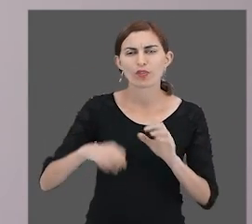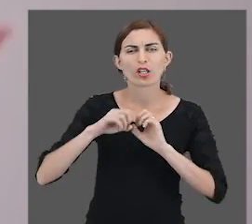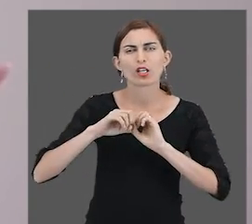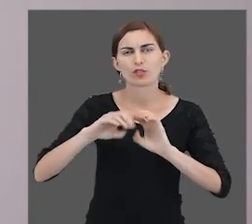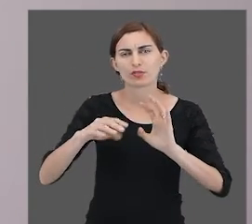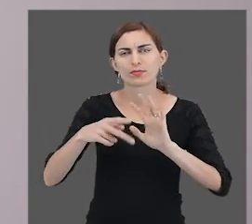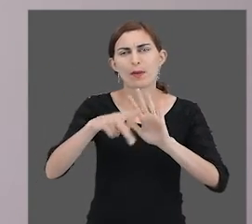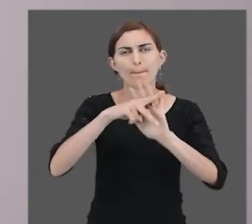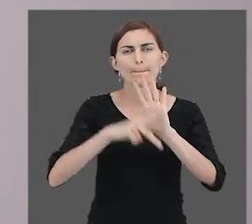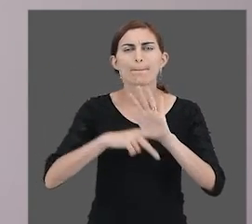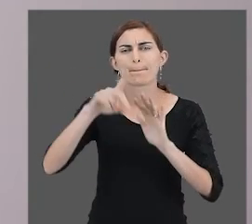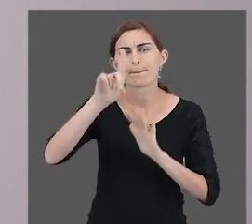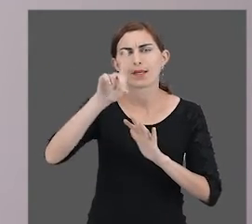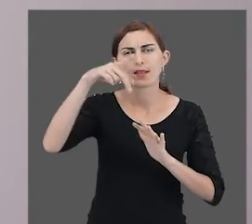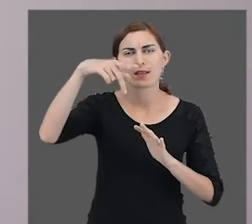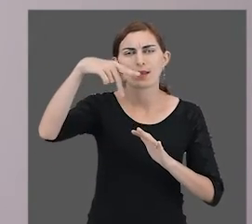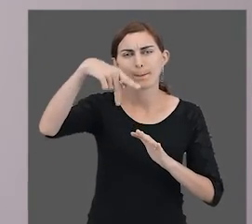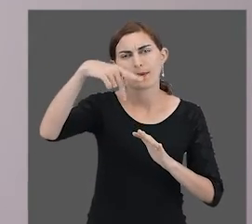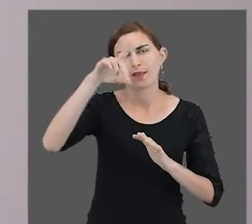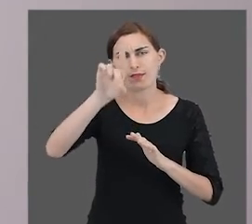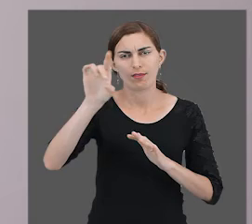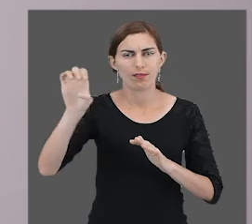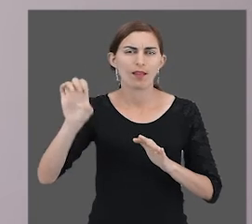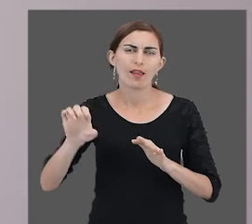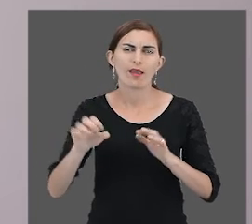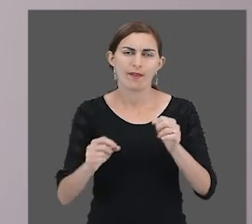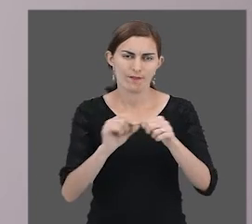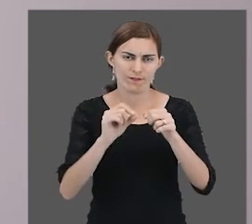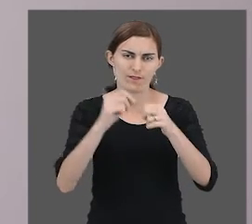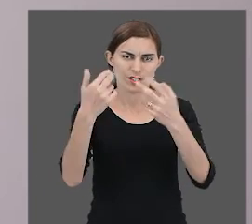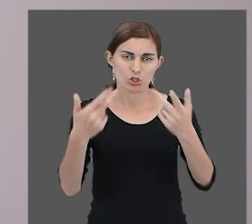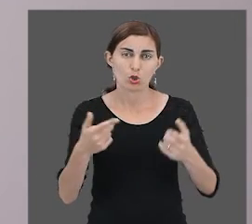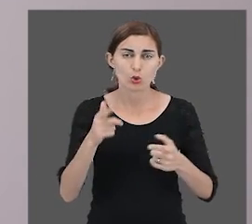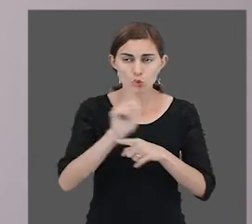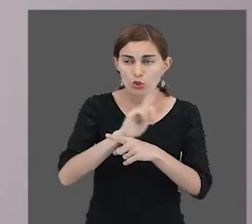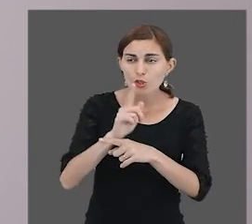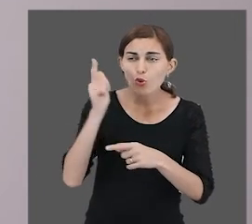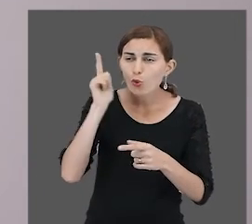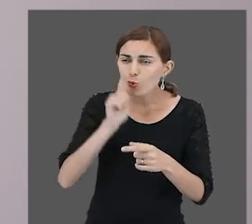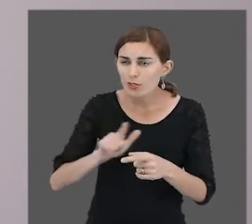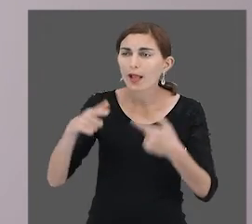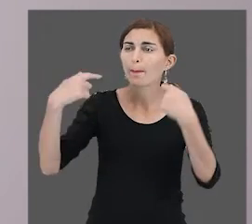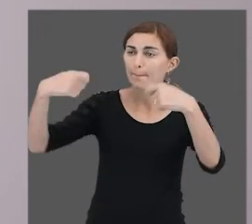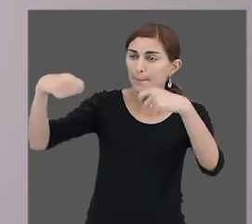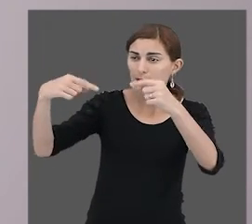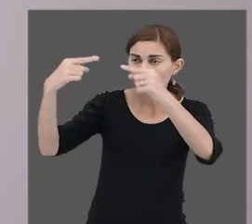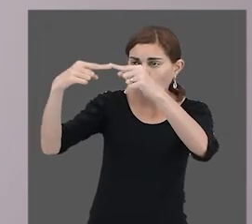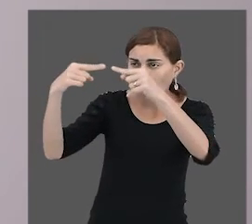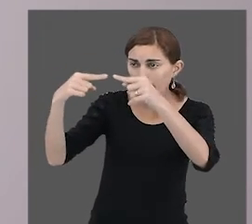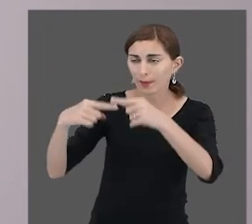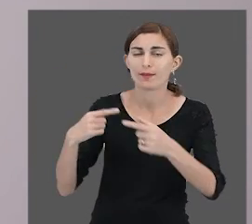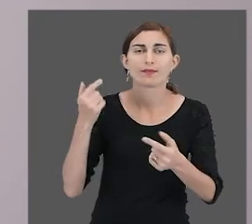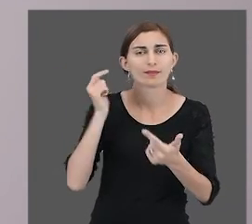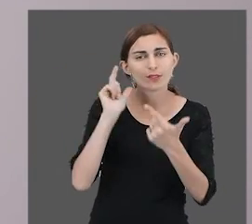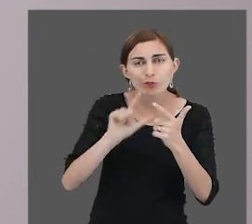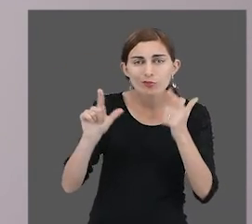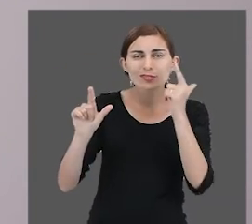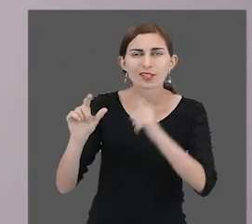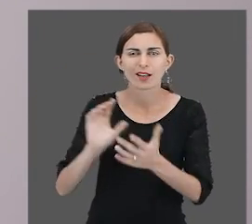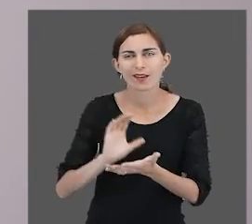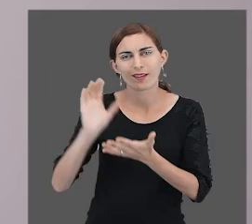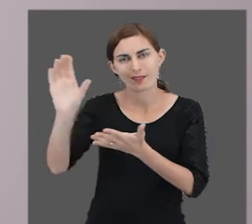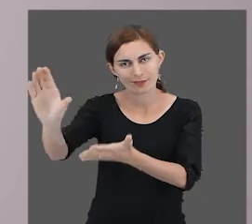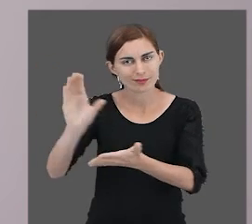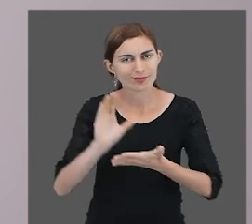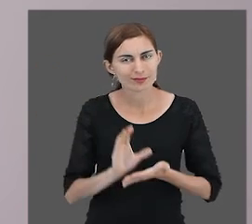programa de PDDE para fazer determinada coisa. Aí o gestor escolar consegue se ver naquela necessidade, ele vê que ele pode ser